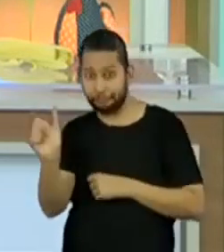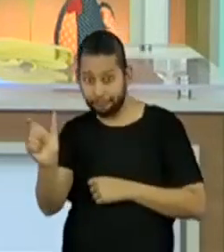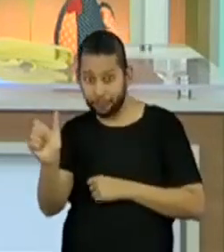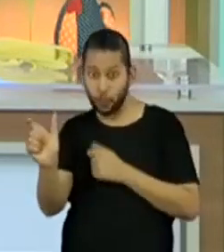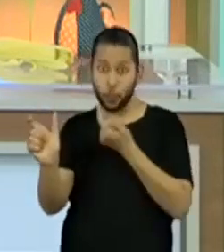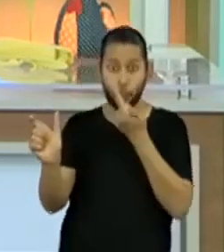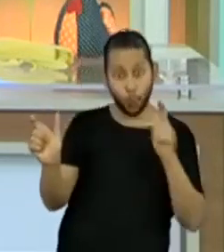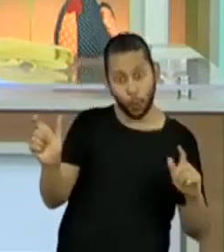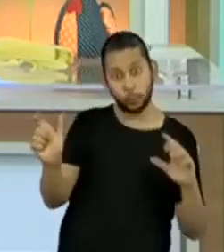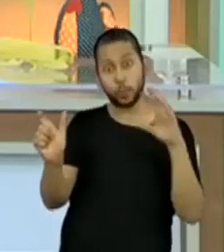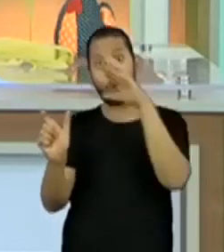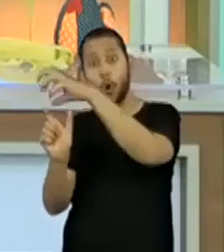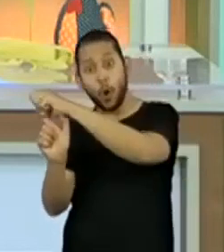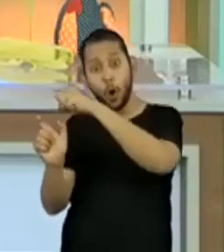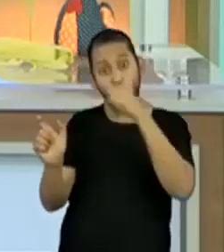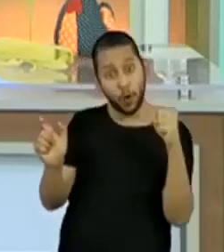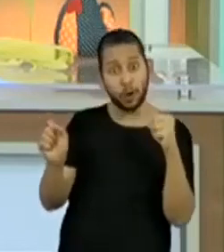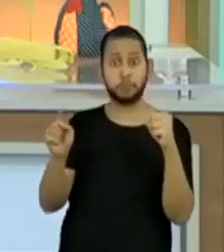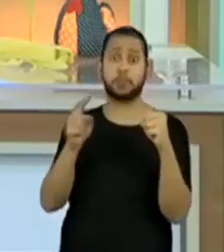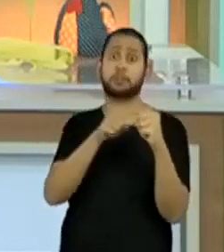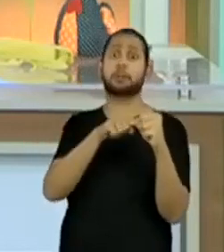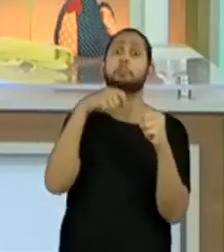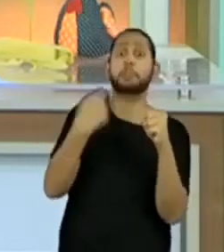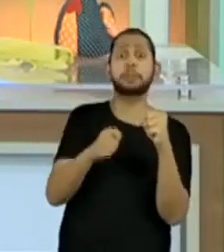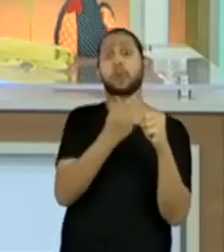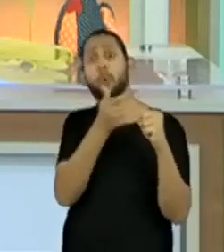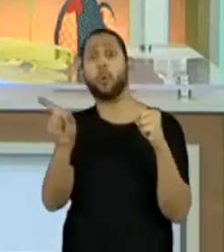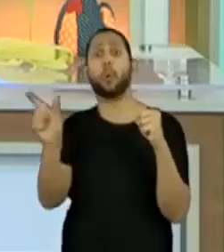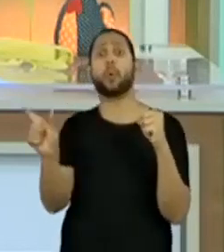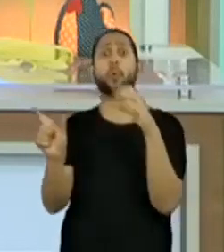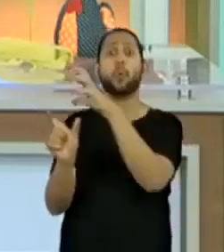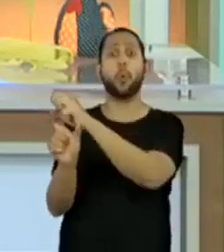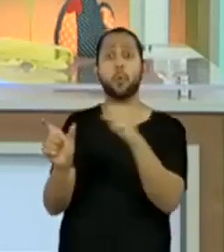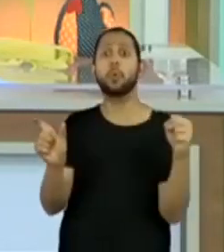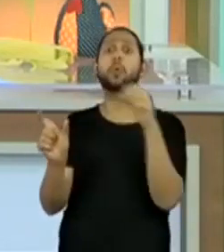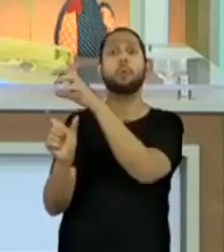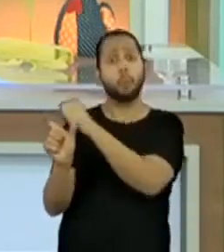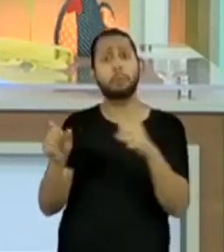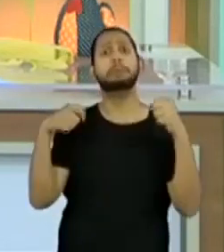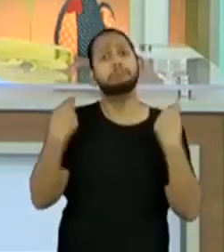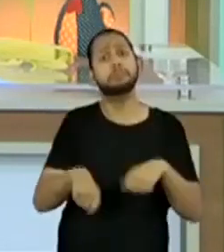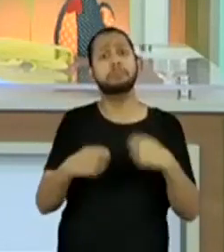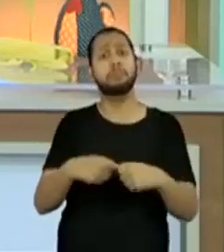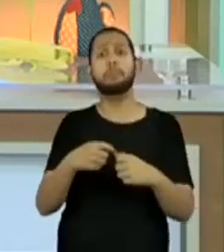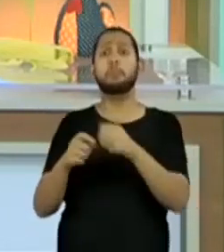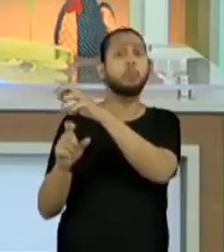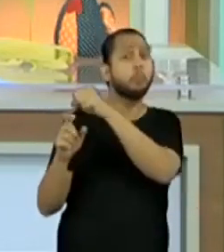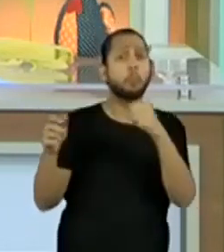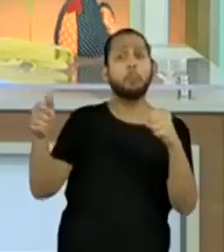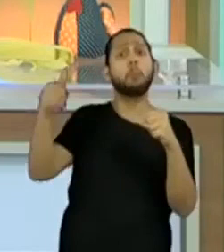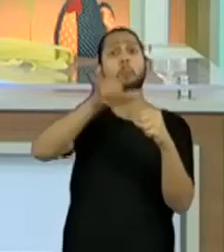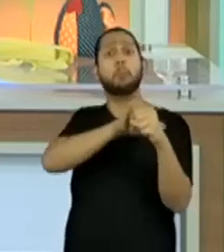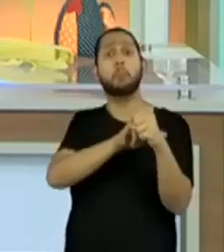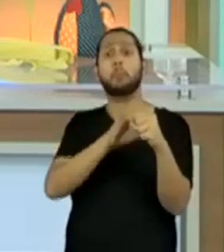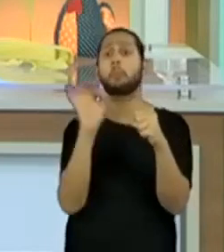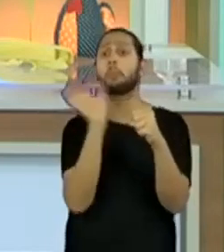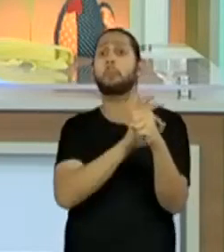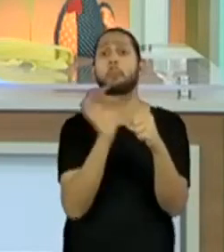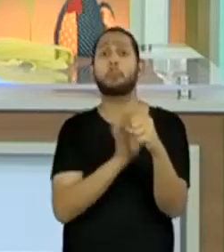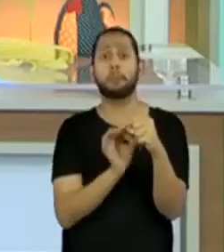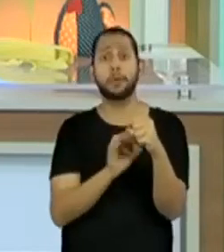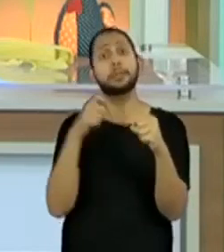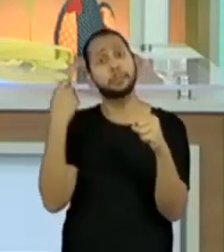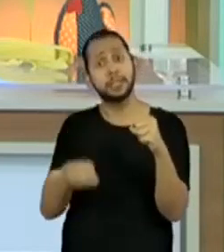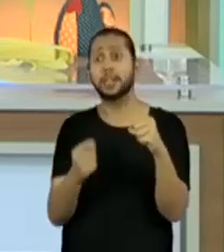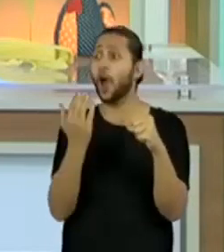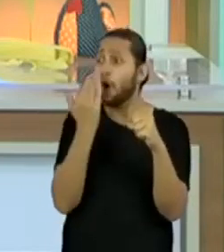outro, ele depende dele. Esse outro ser vivo depende daquele como o seu